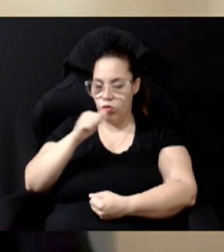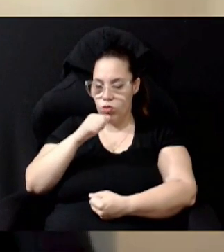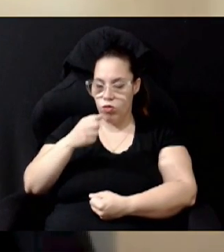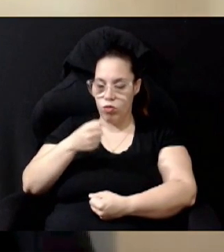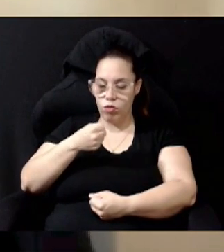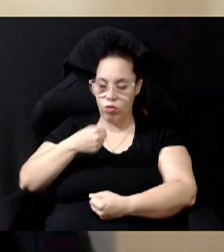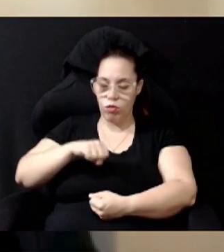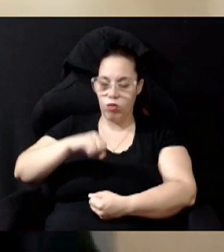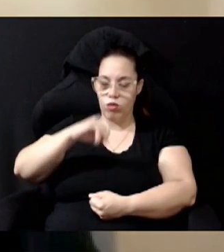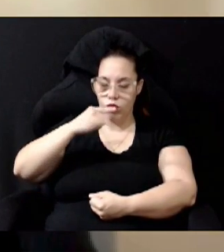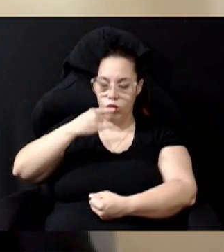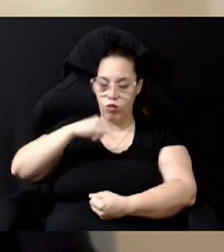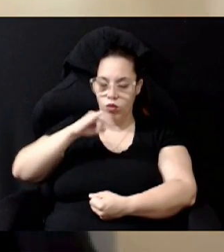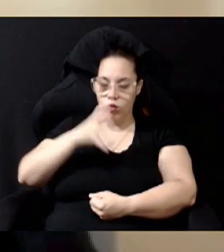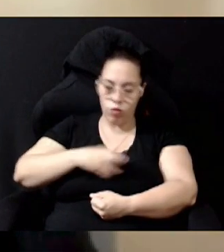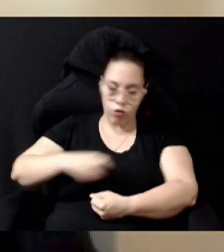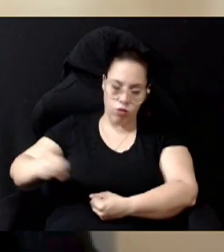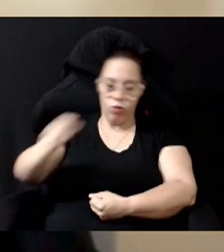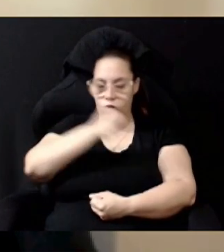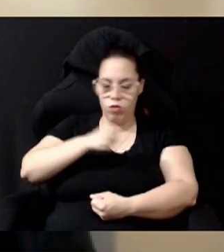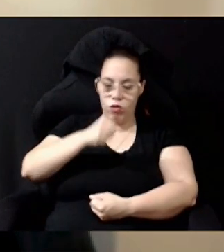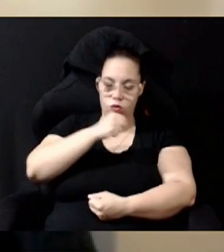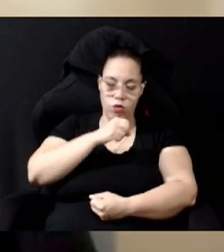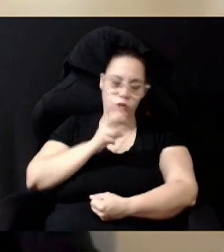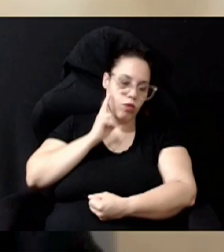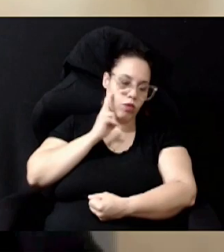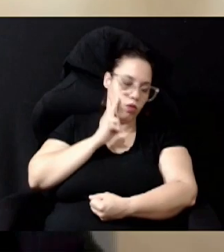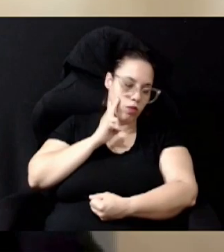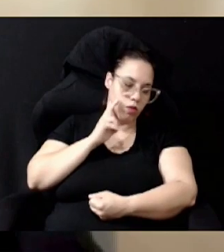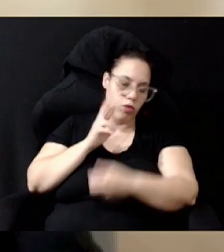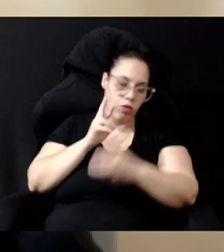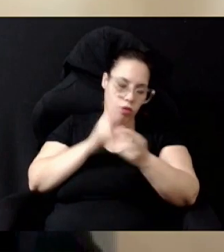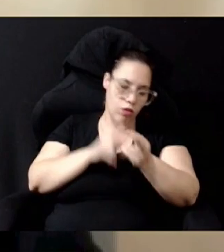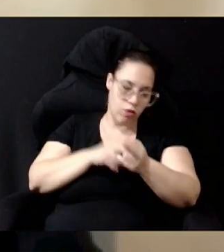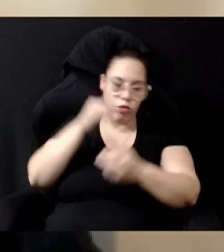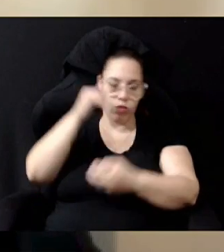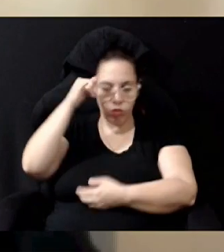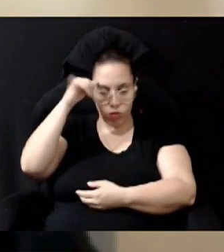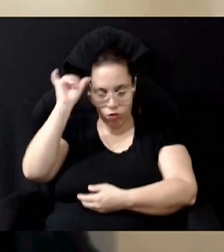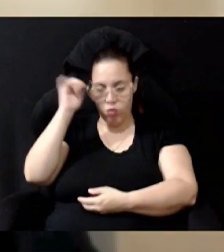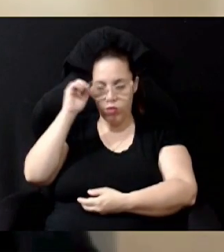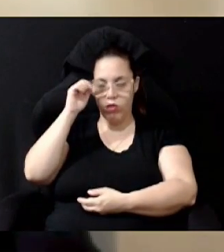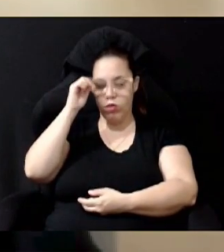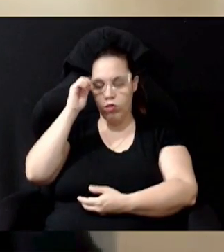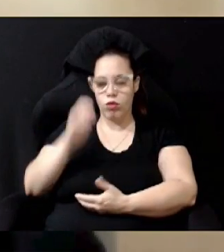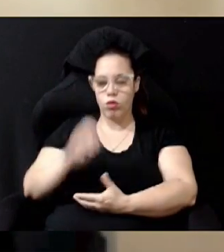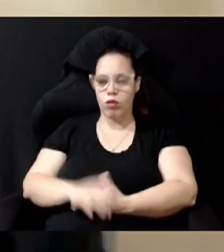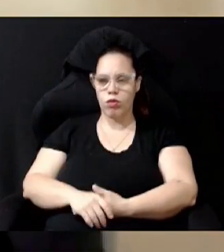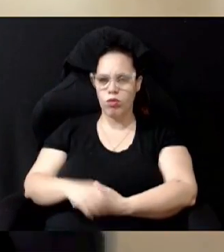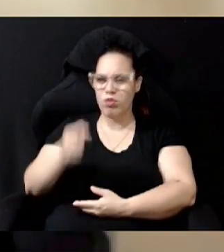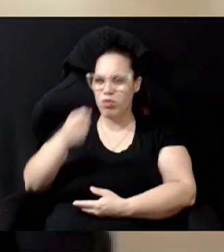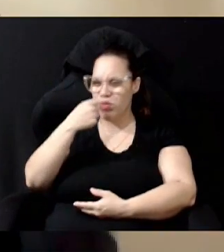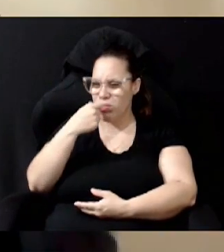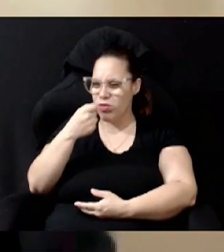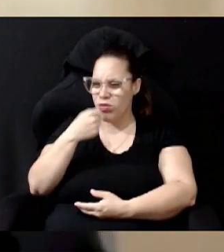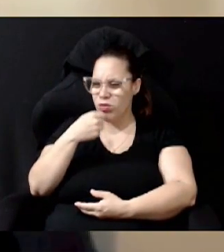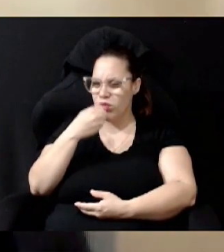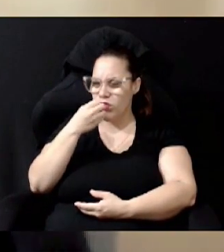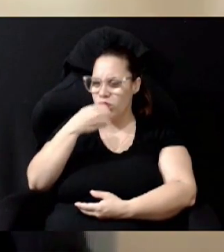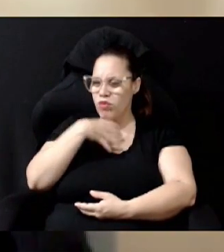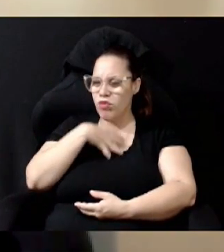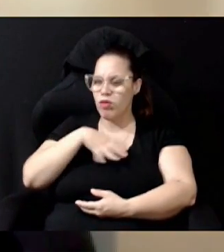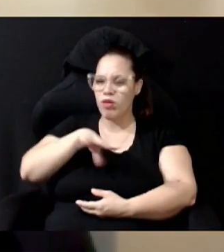for deitar, deve evitar o ingesta comer demais